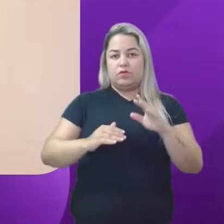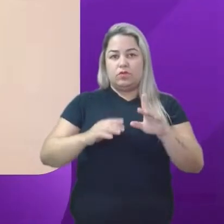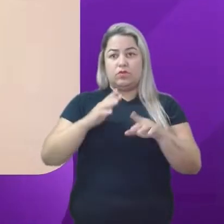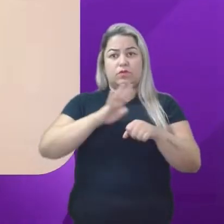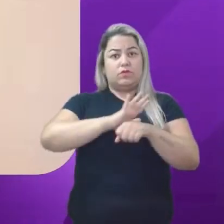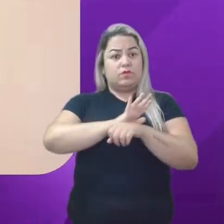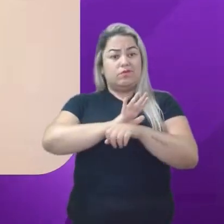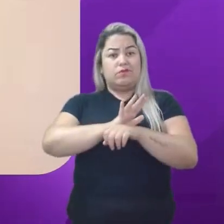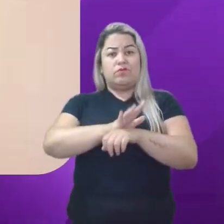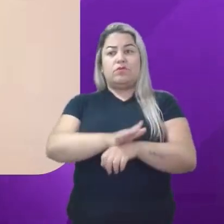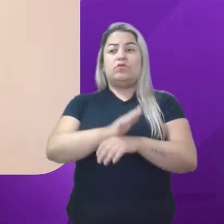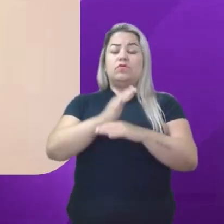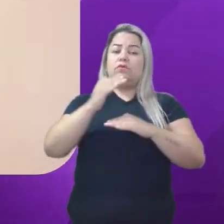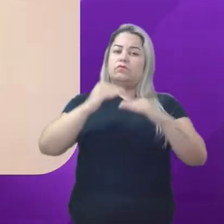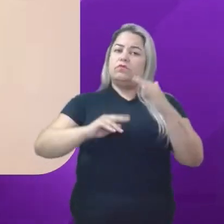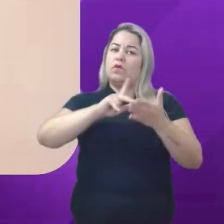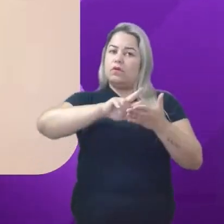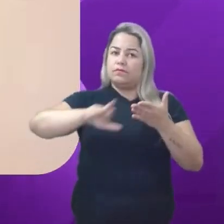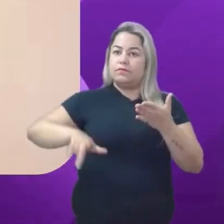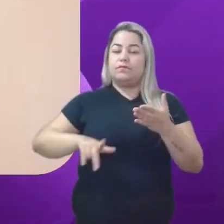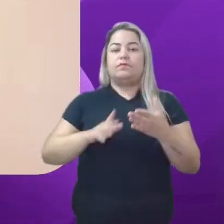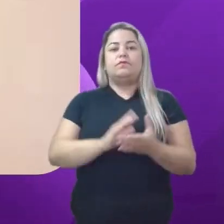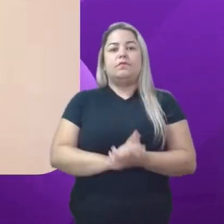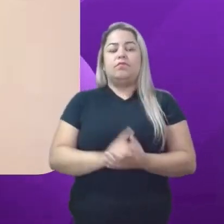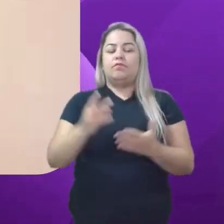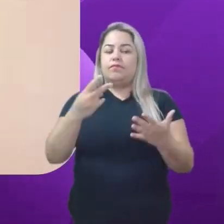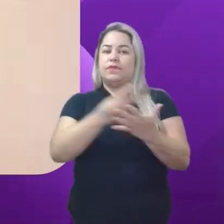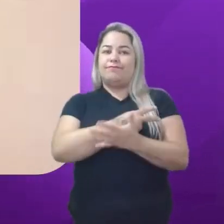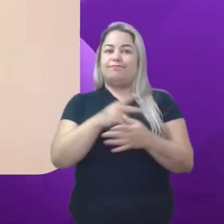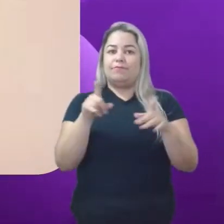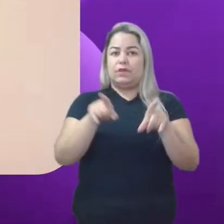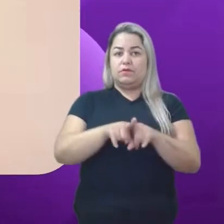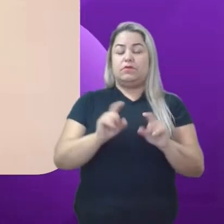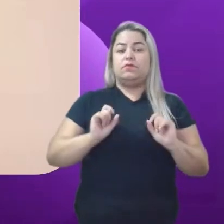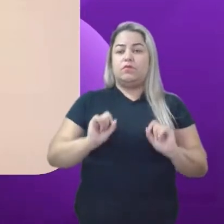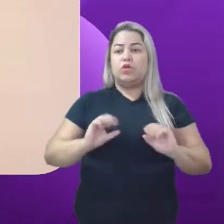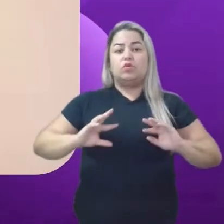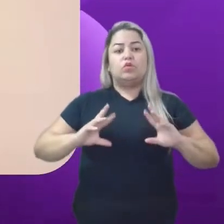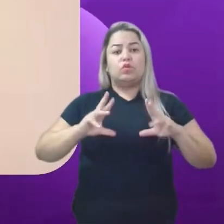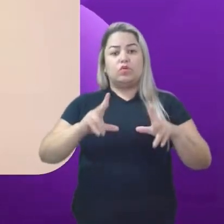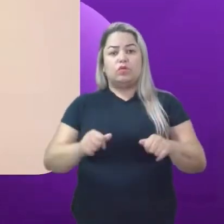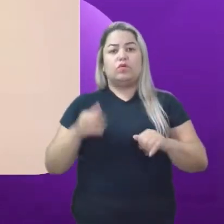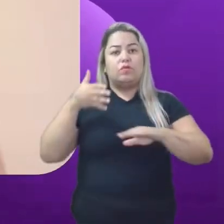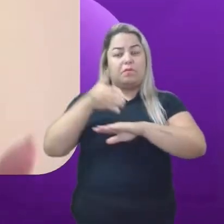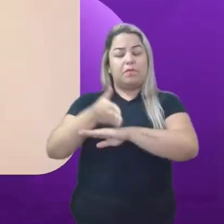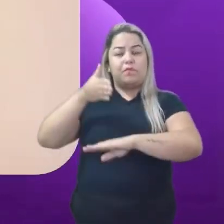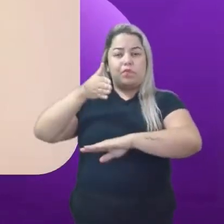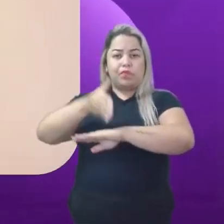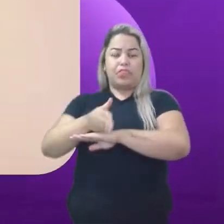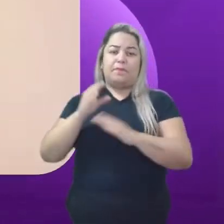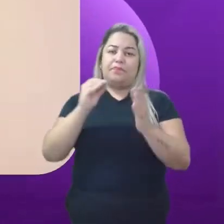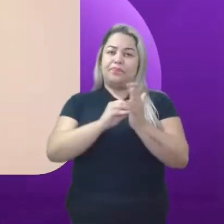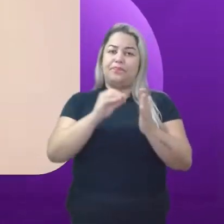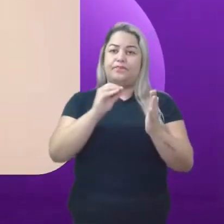A desigualdade de gênero, ela permeia e ela transversaliza todo o acesso, a ausência